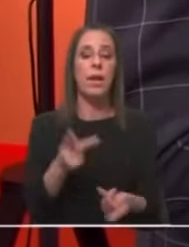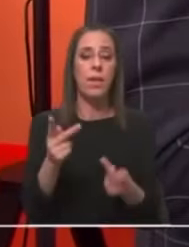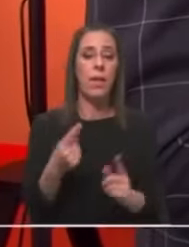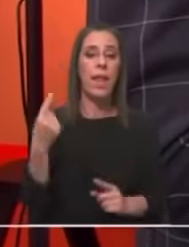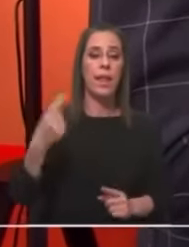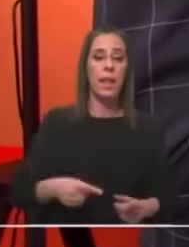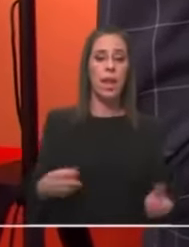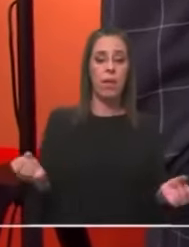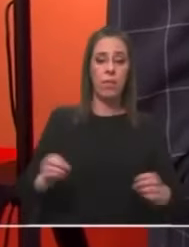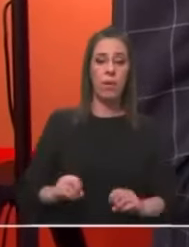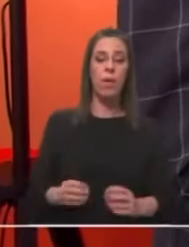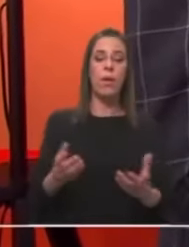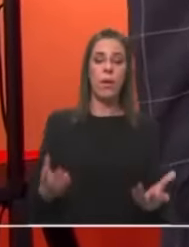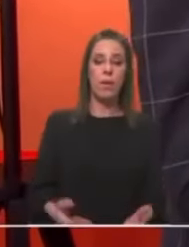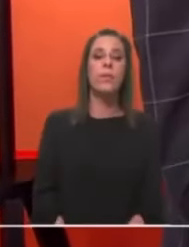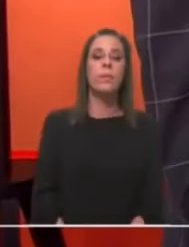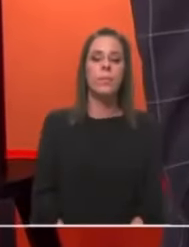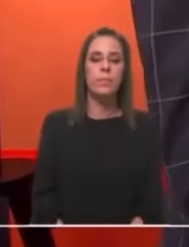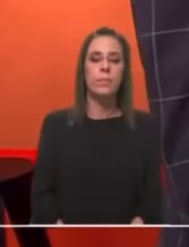ou não promover